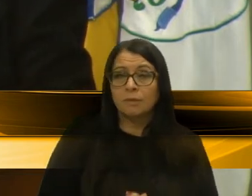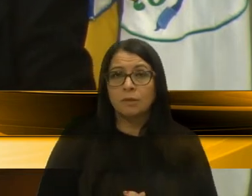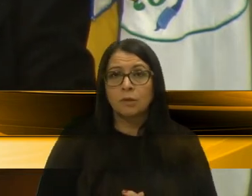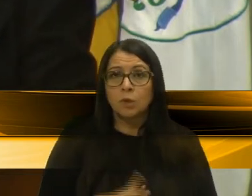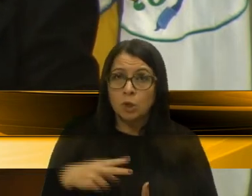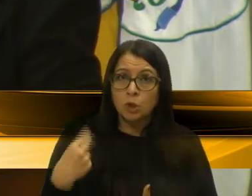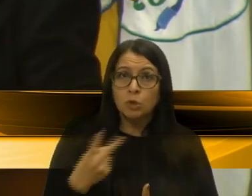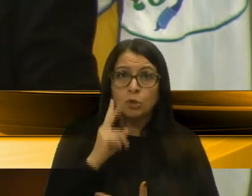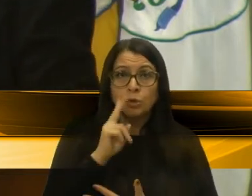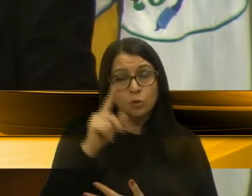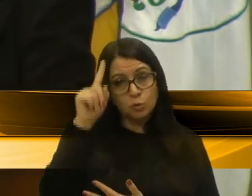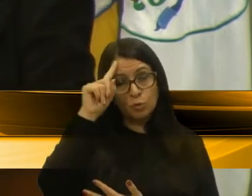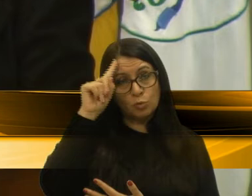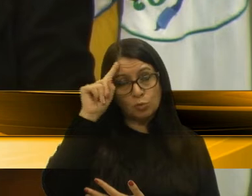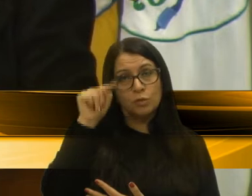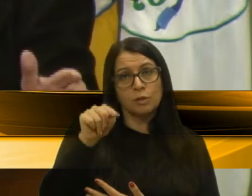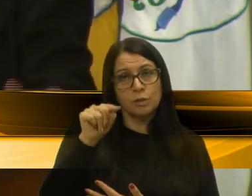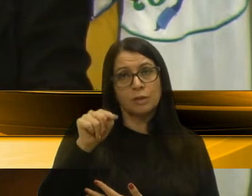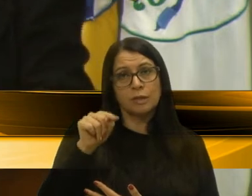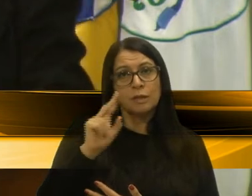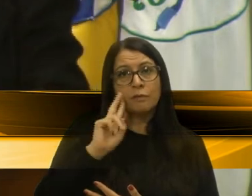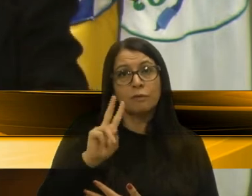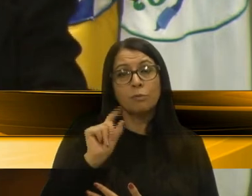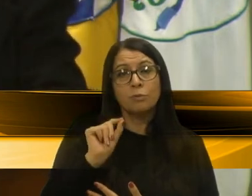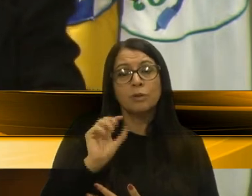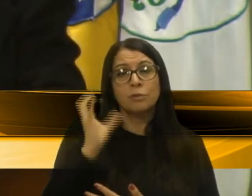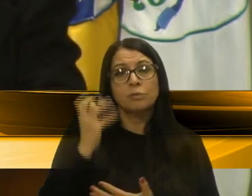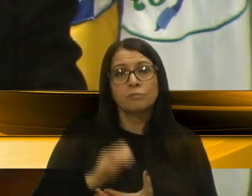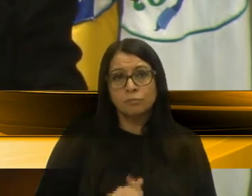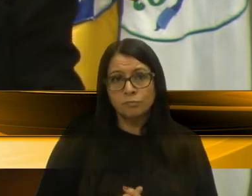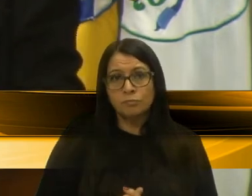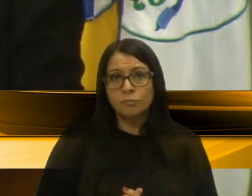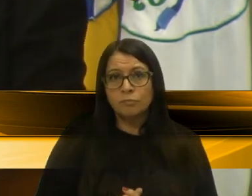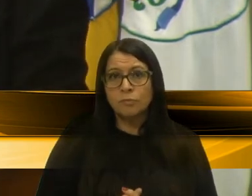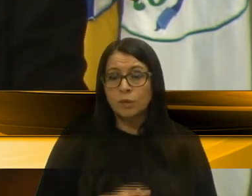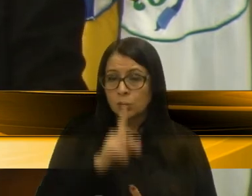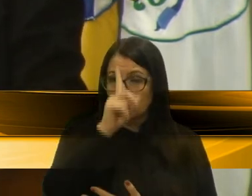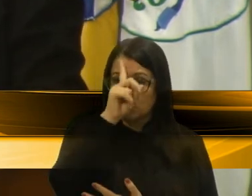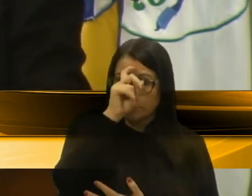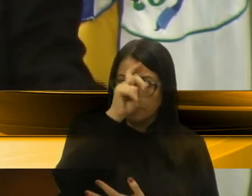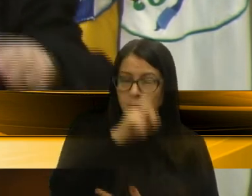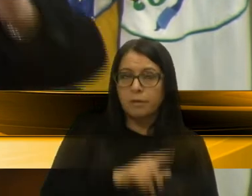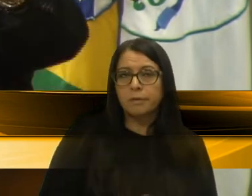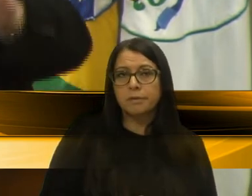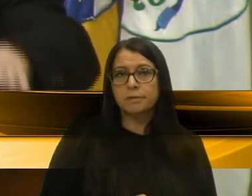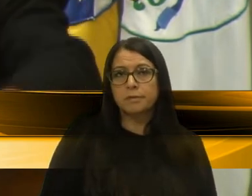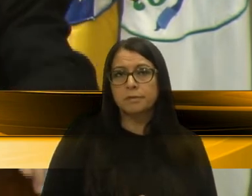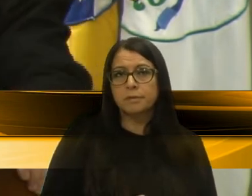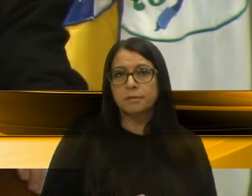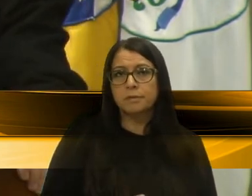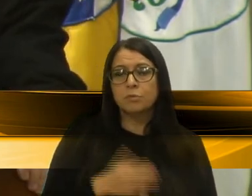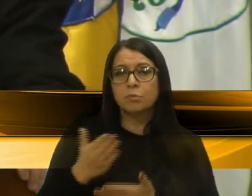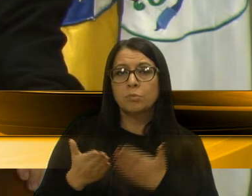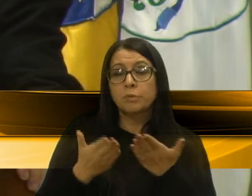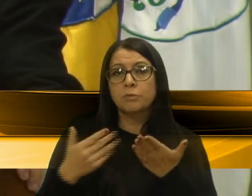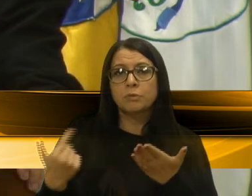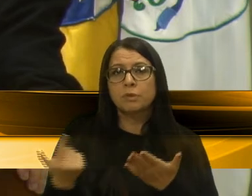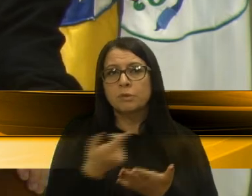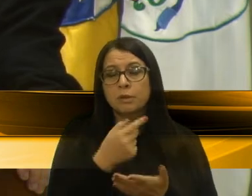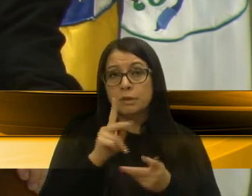Nós lidamos diariamente com essas situações, nos hospitais, no atendimento às